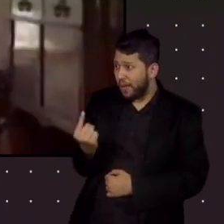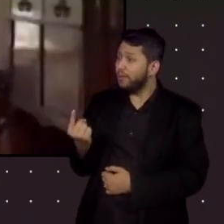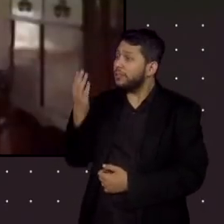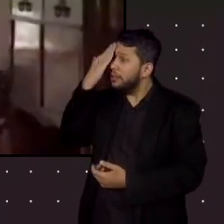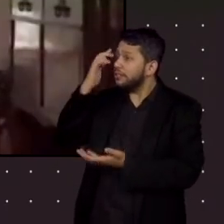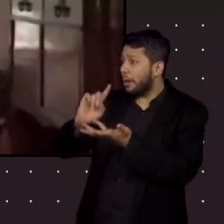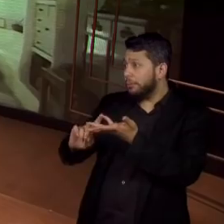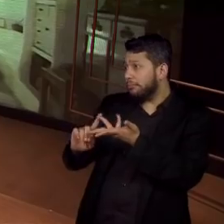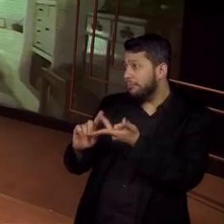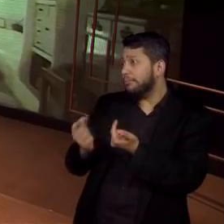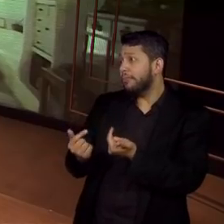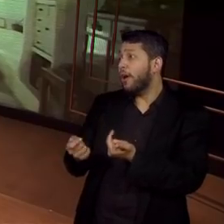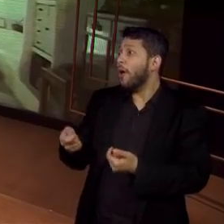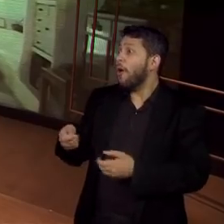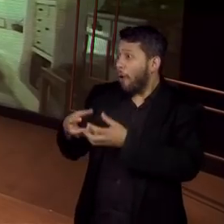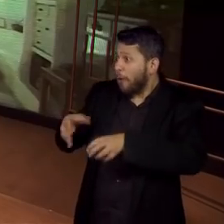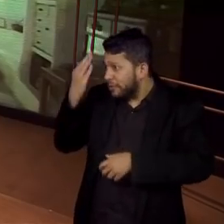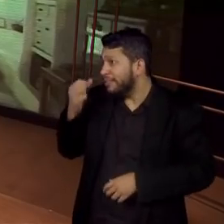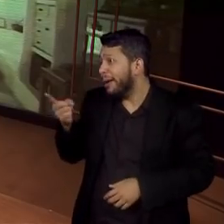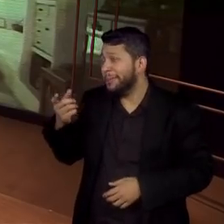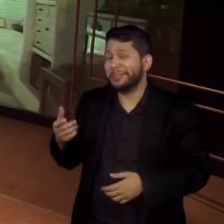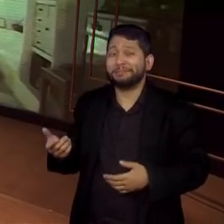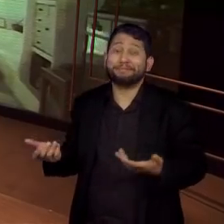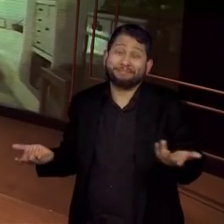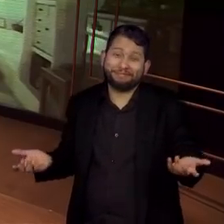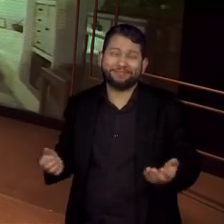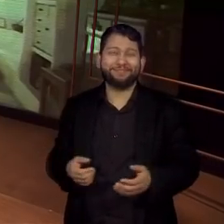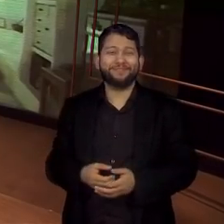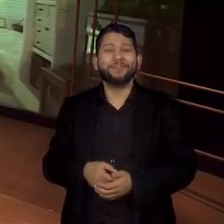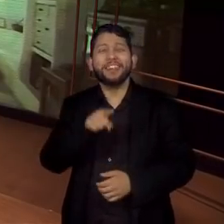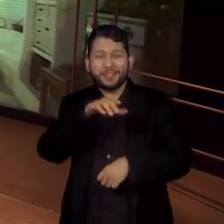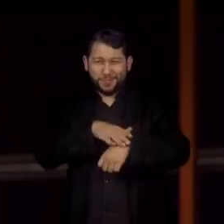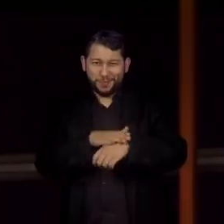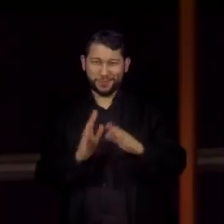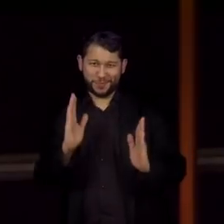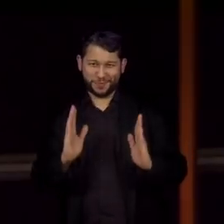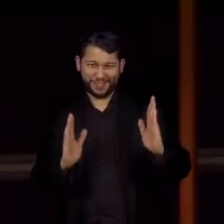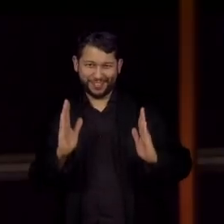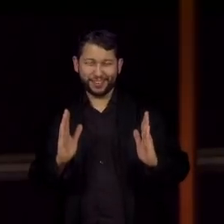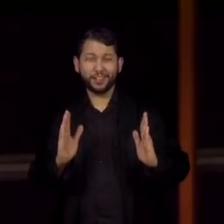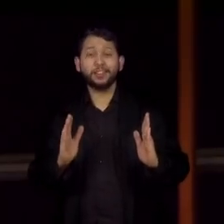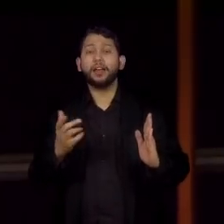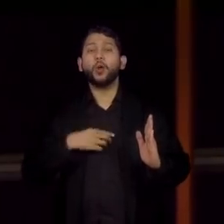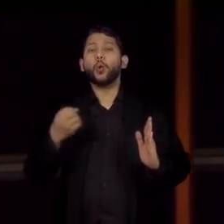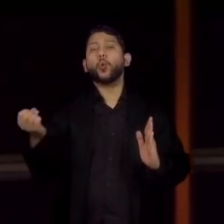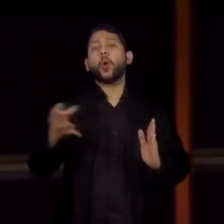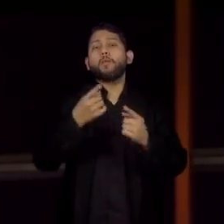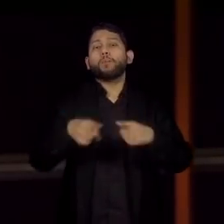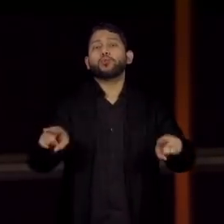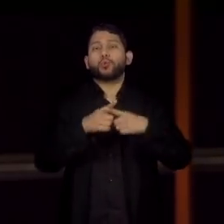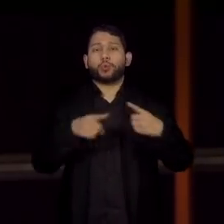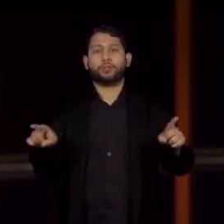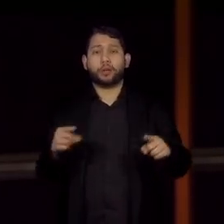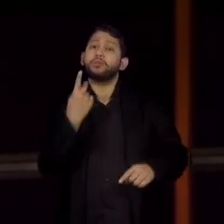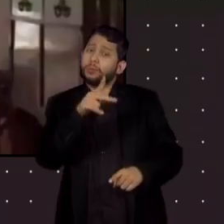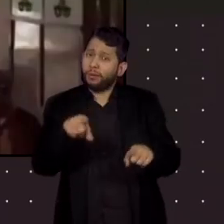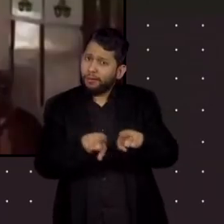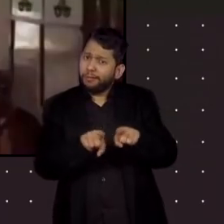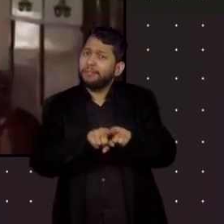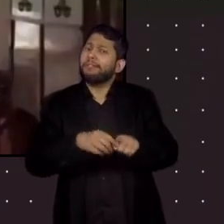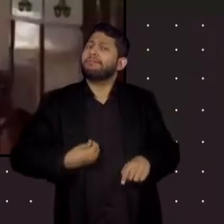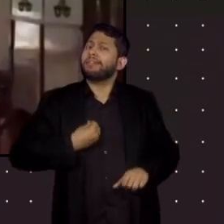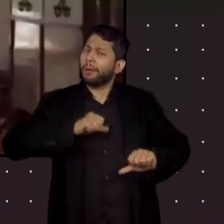Bom, nessa época, um novo gênero musical estava balançando o planeta e também ia balançar as estruturas da sua vida,